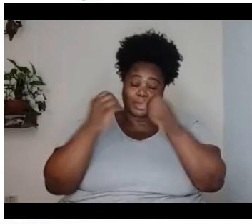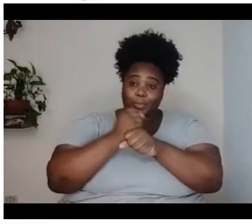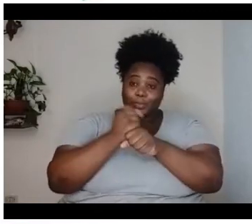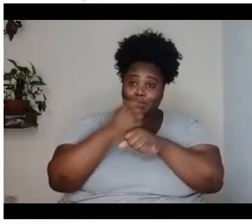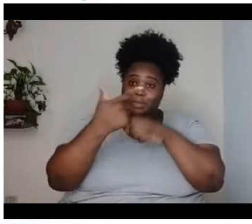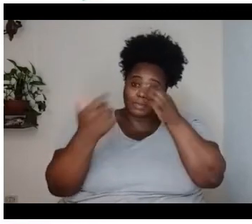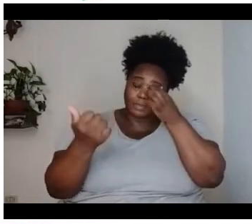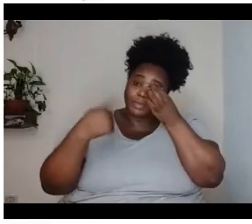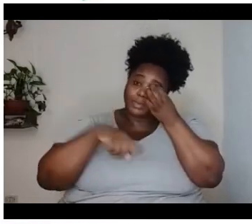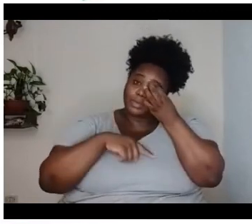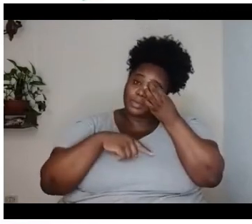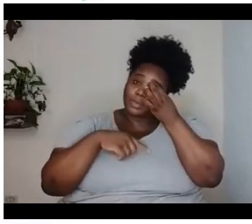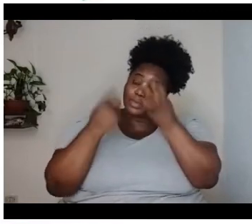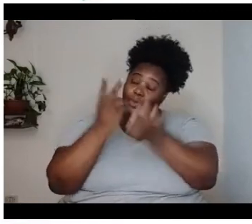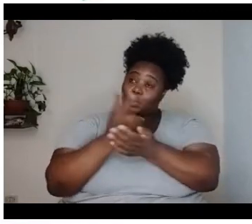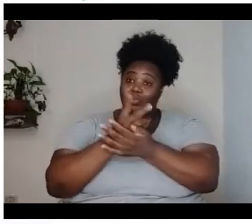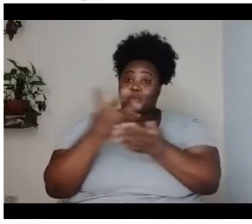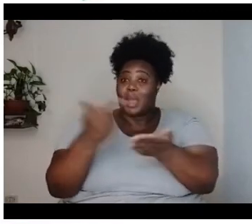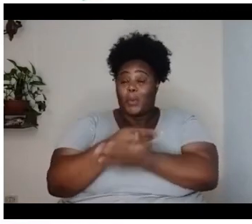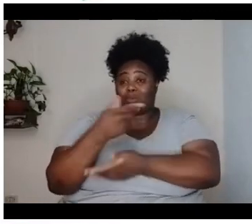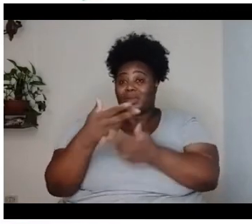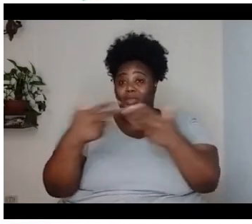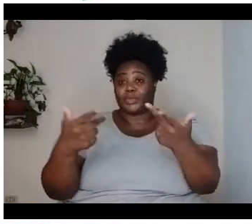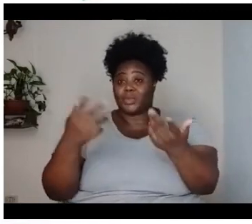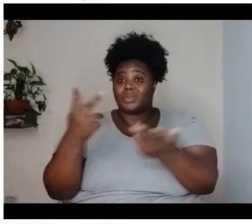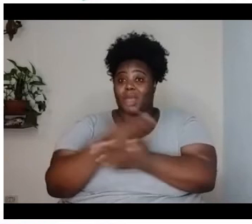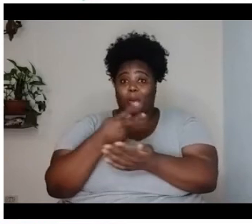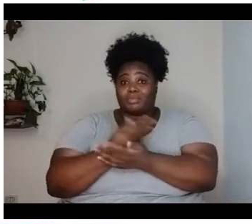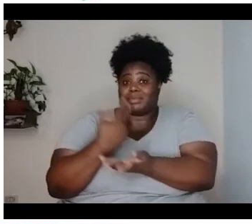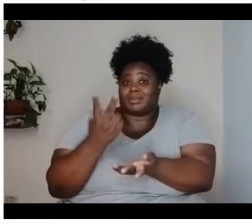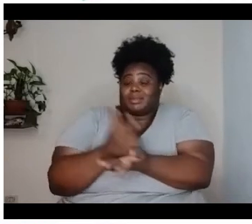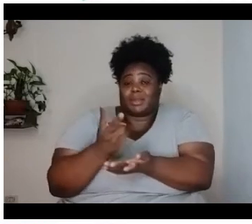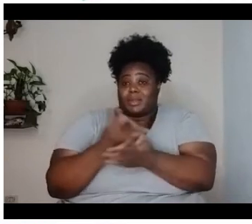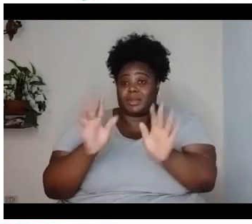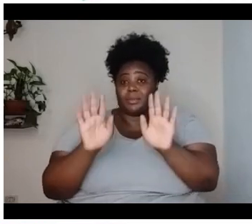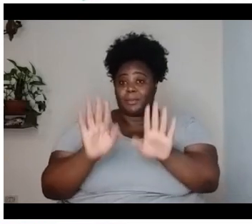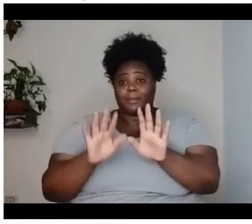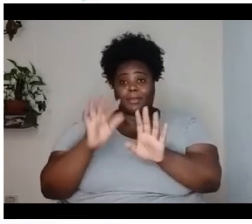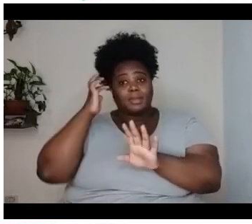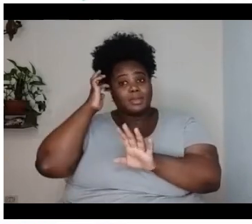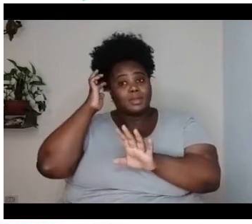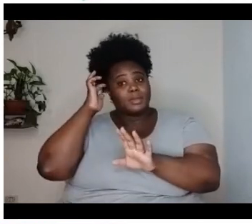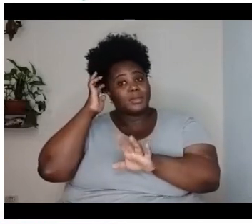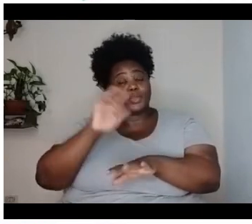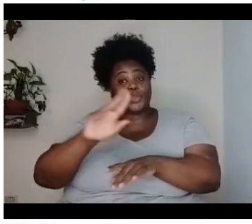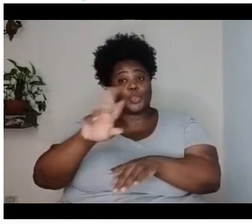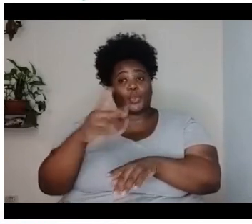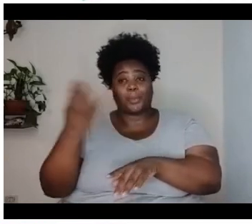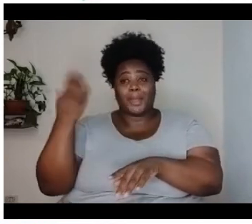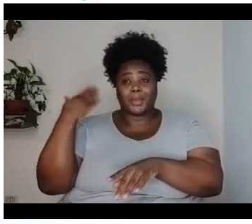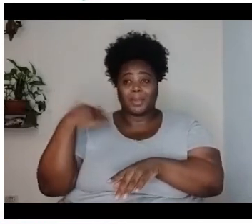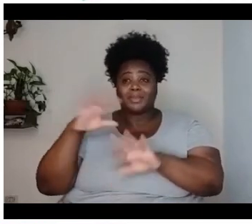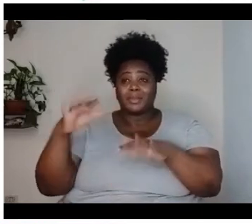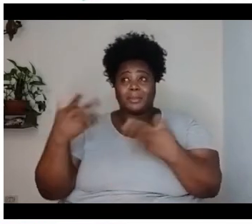essas questões acontecerem, essas coisas permanecem, essas coisas não são passado, e aquilo me